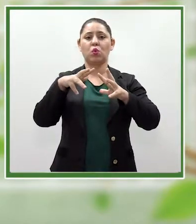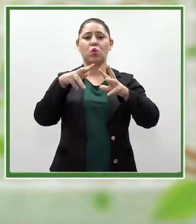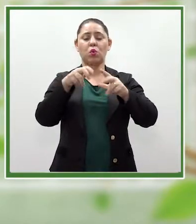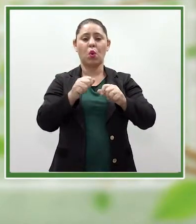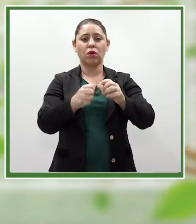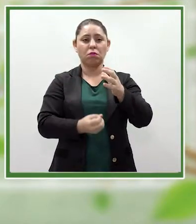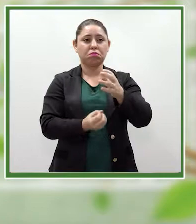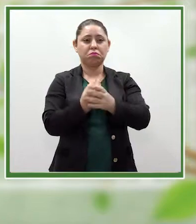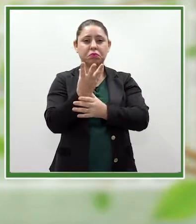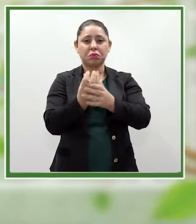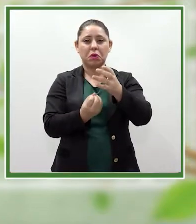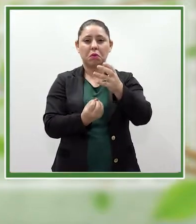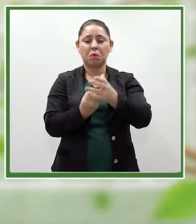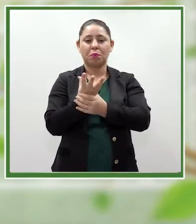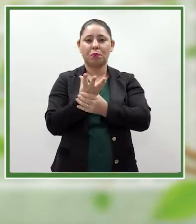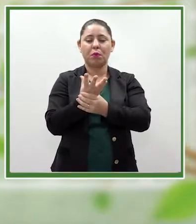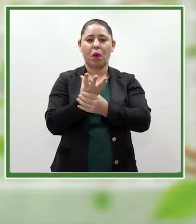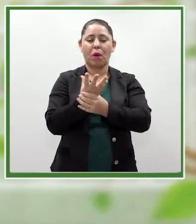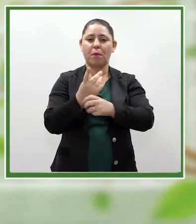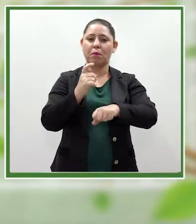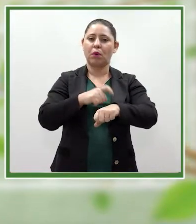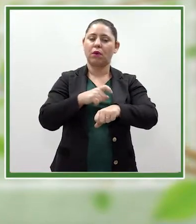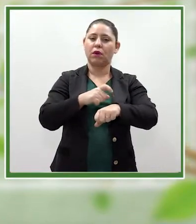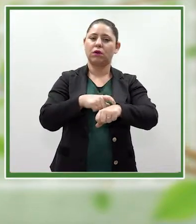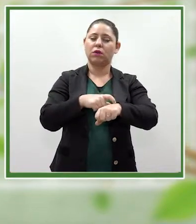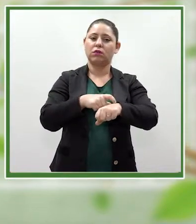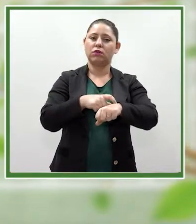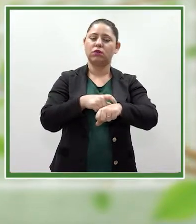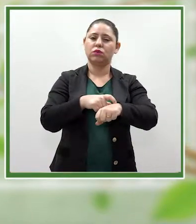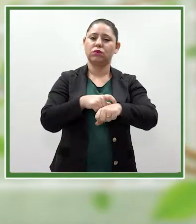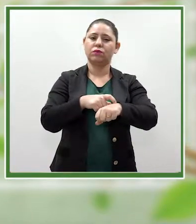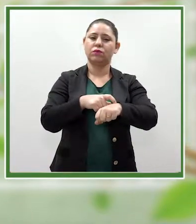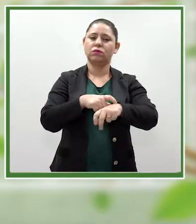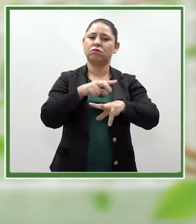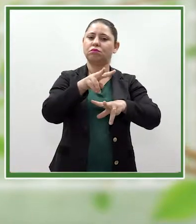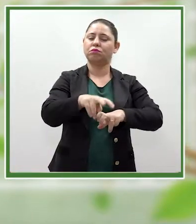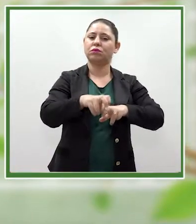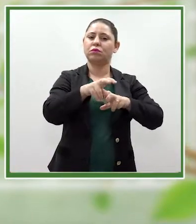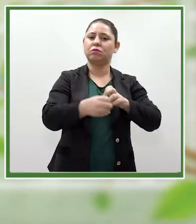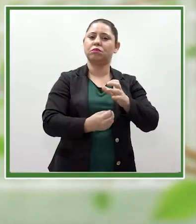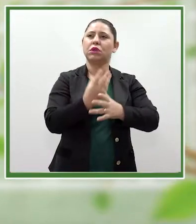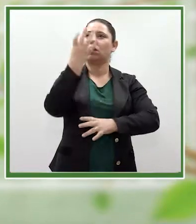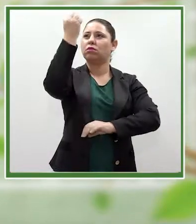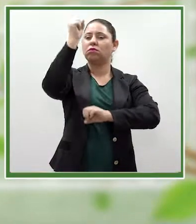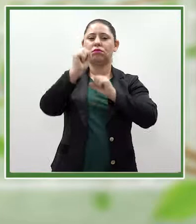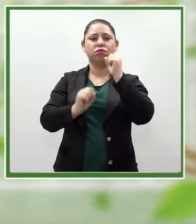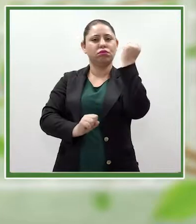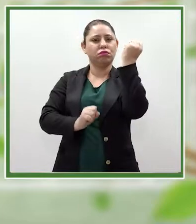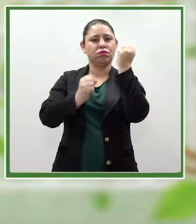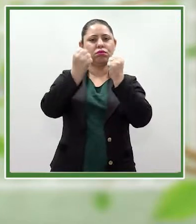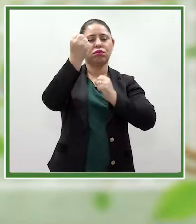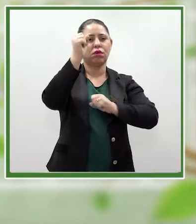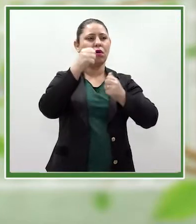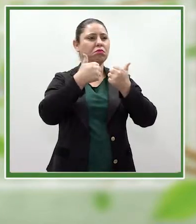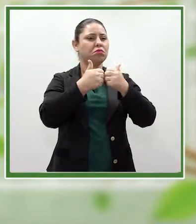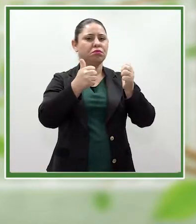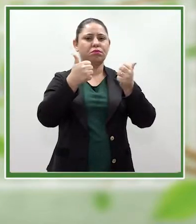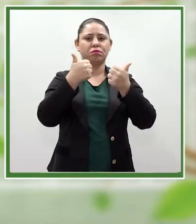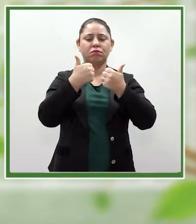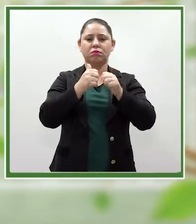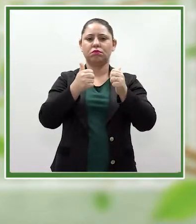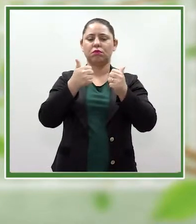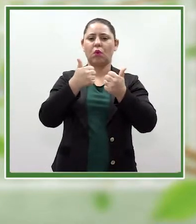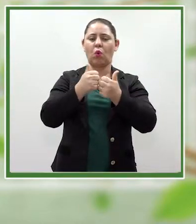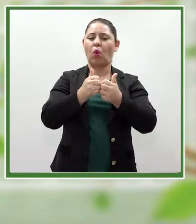né, ao produzirem, né, durante o seu processo produtivo, seja a indústria, seja